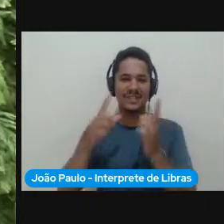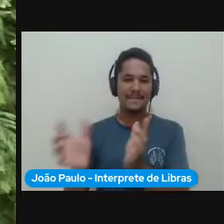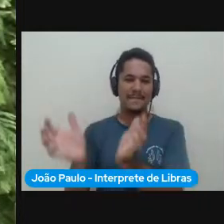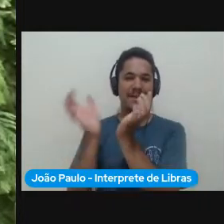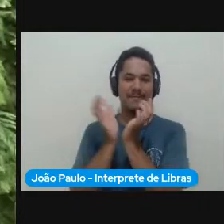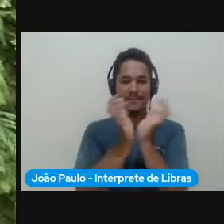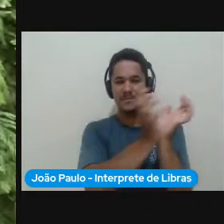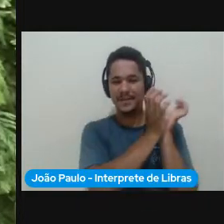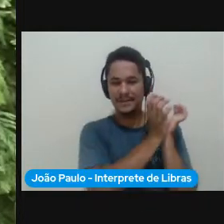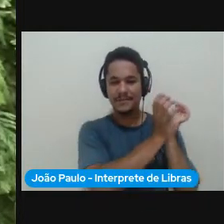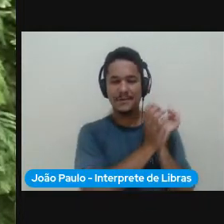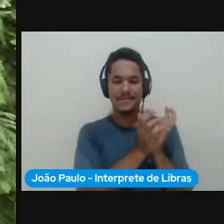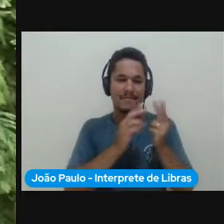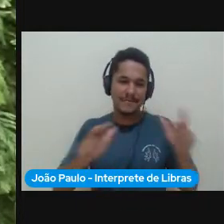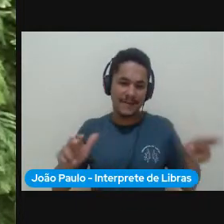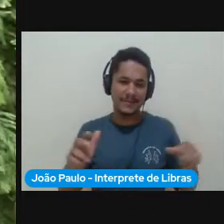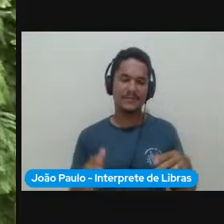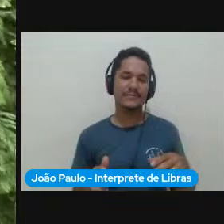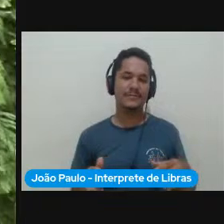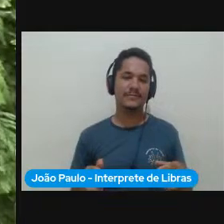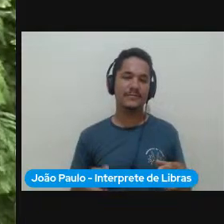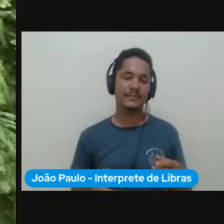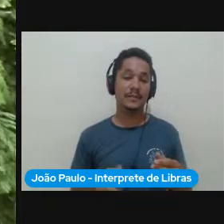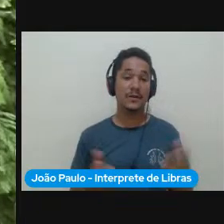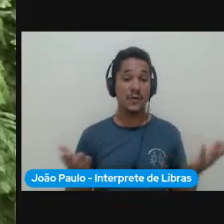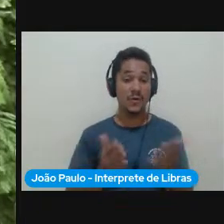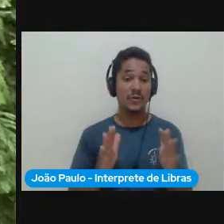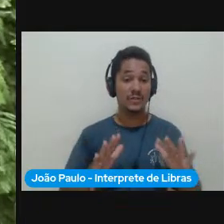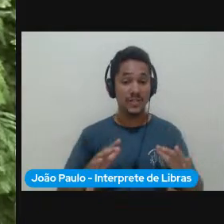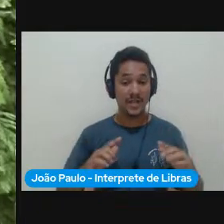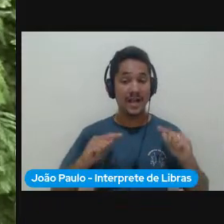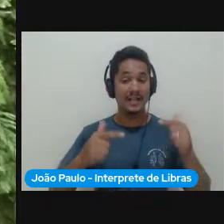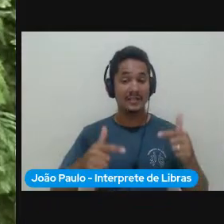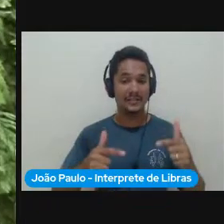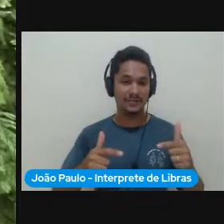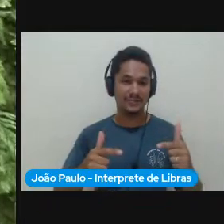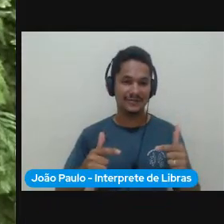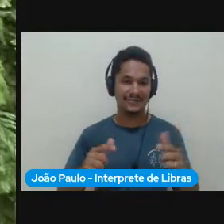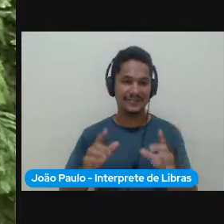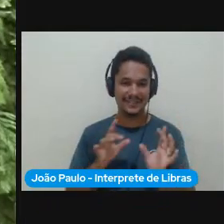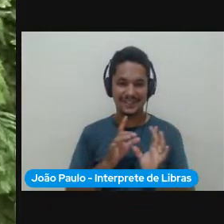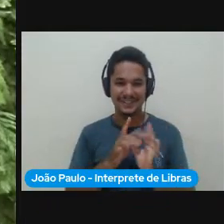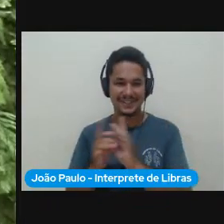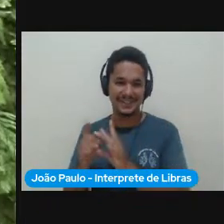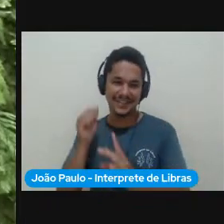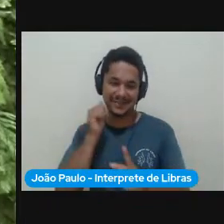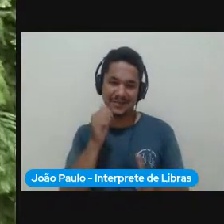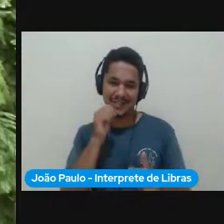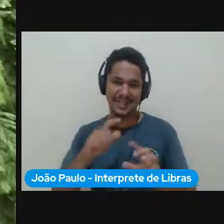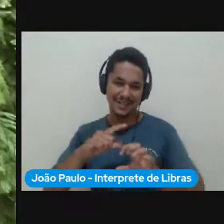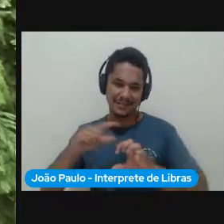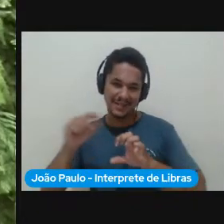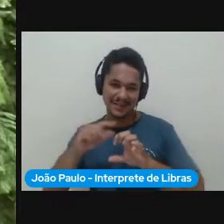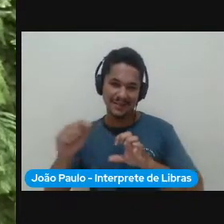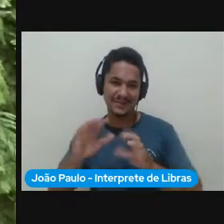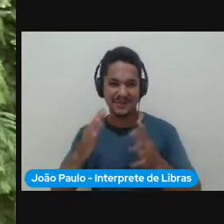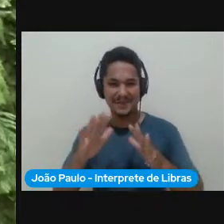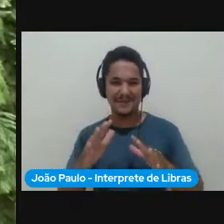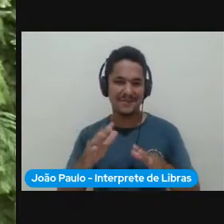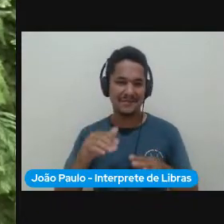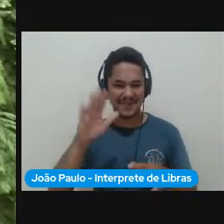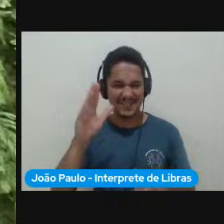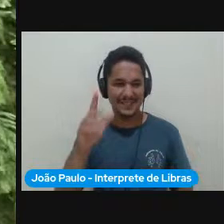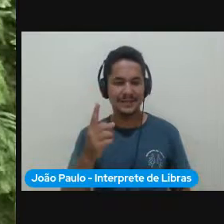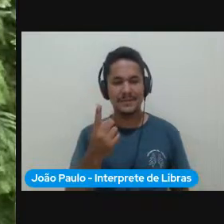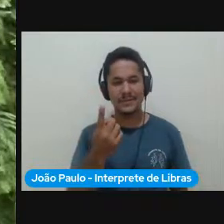Hoje, nós, a nossa ação, inclusive com a rede de mulheres empreendedoras, são, né, como disse, mais de 1.600